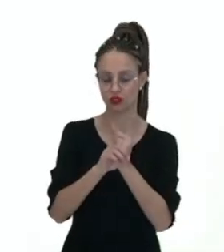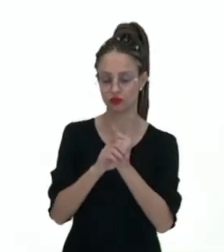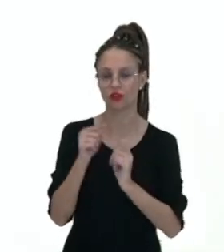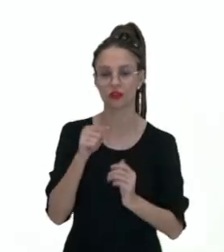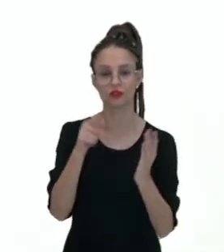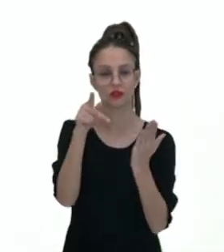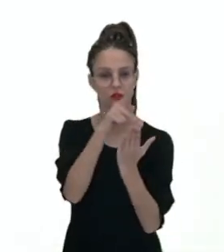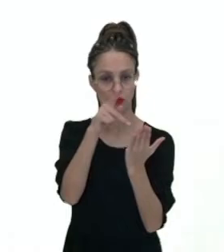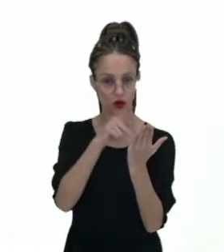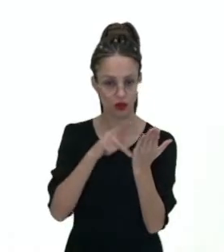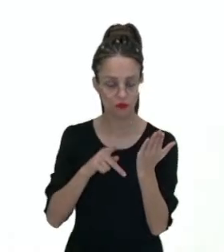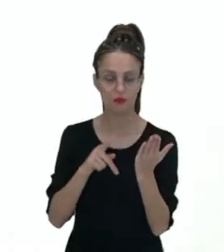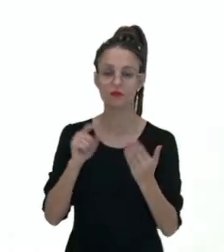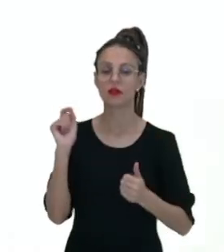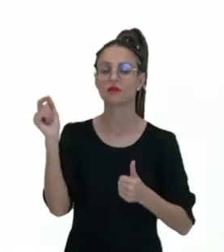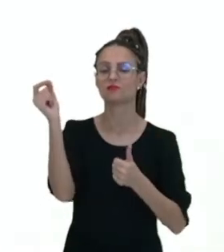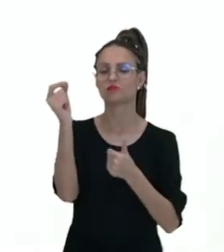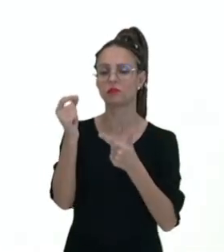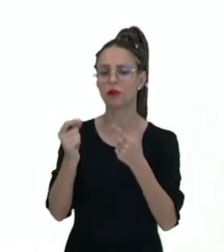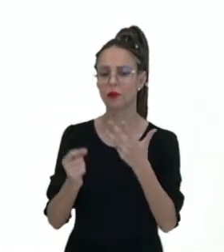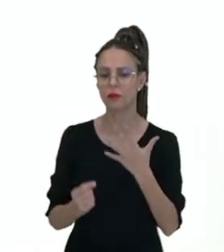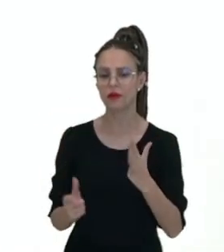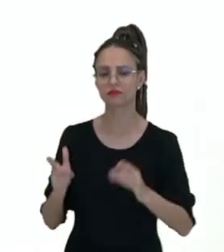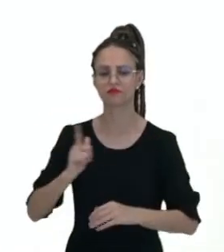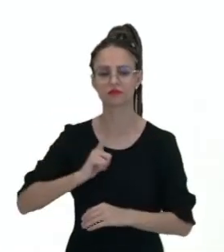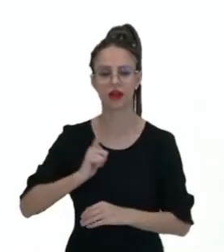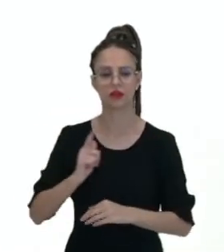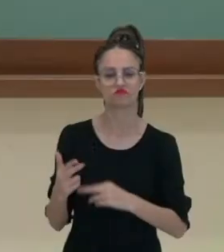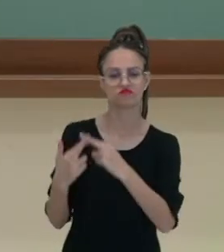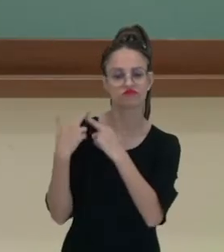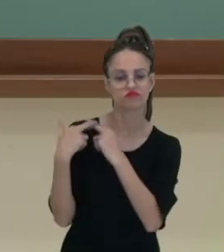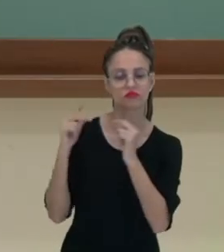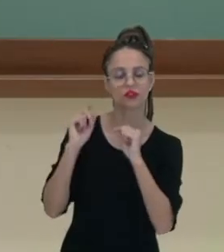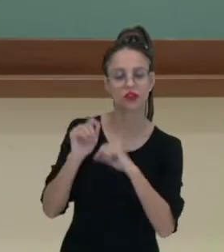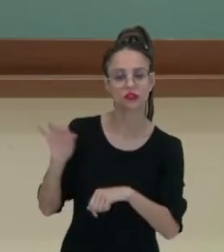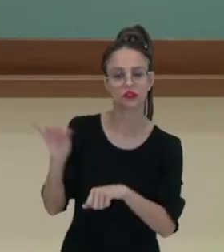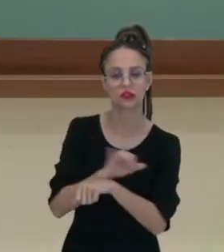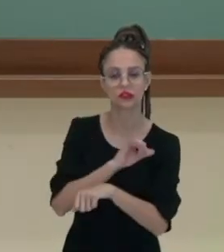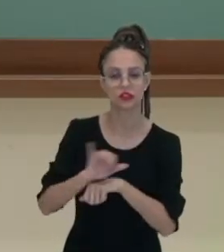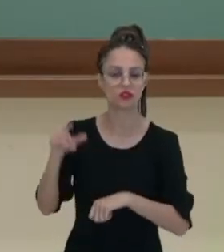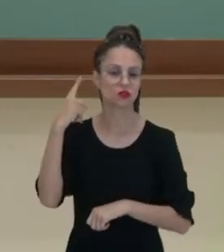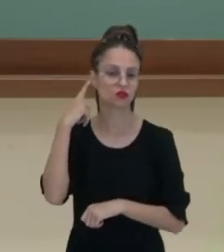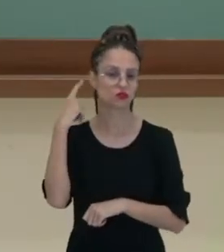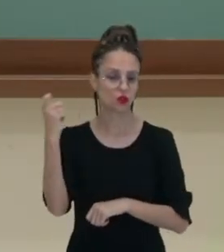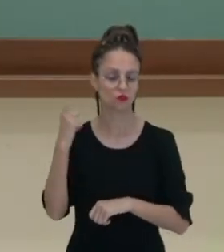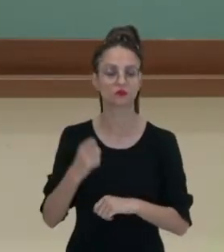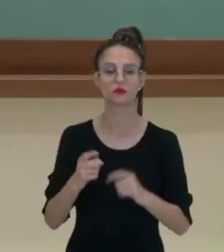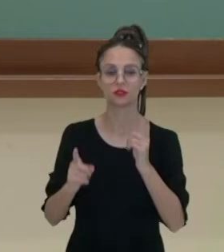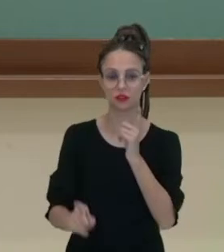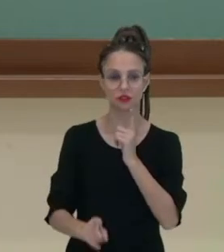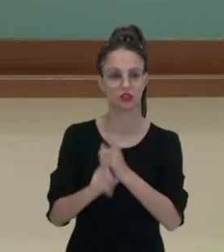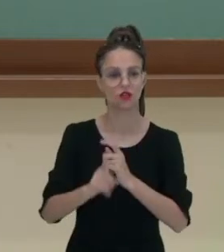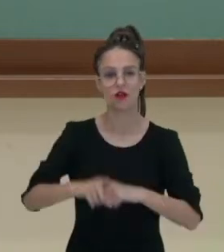poema elementos responsáveis pela sonoridade. Já podemos identificar de imediato o quê?